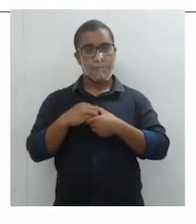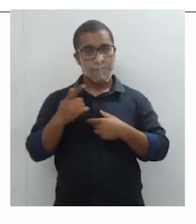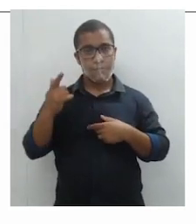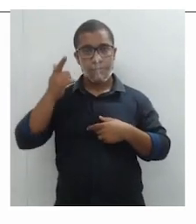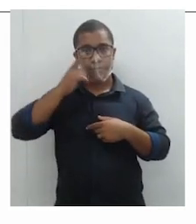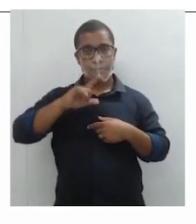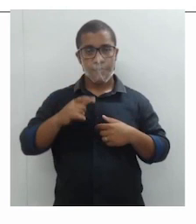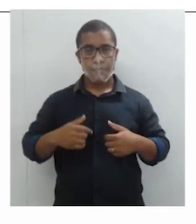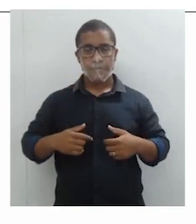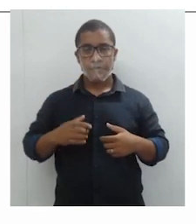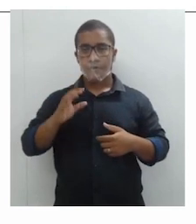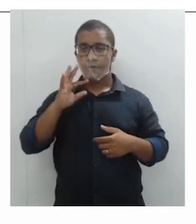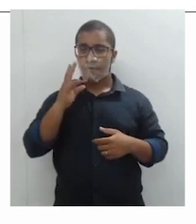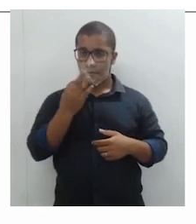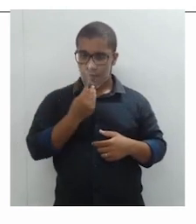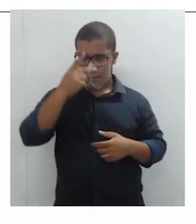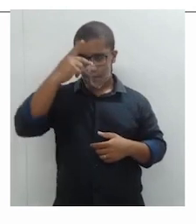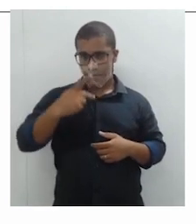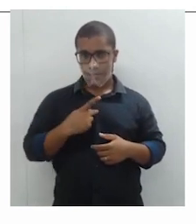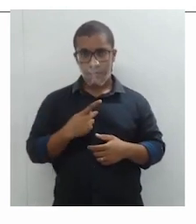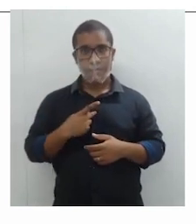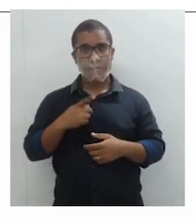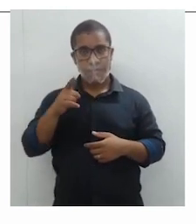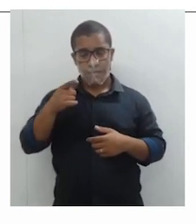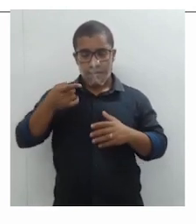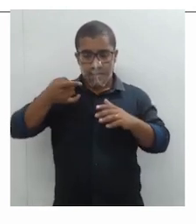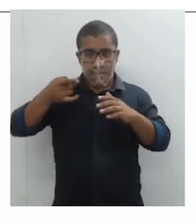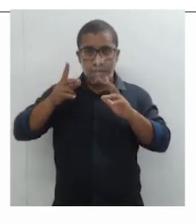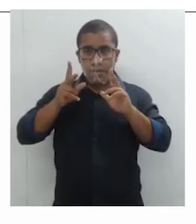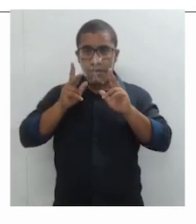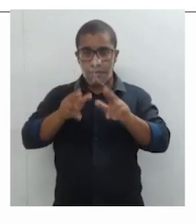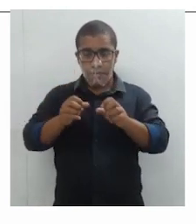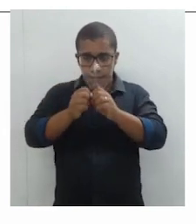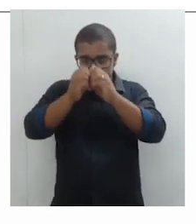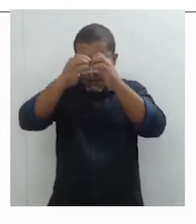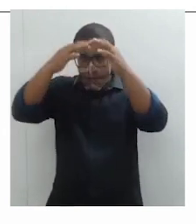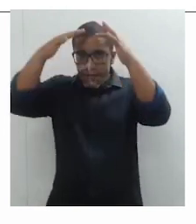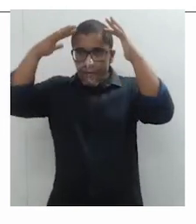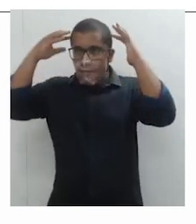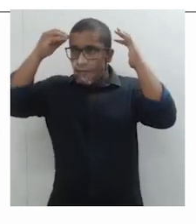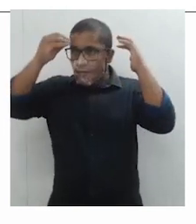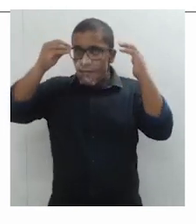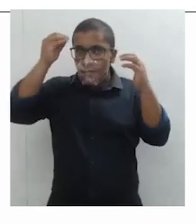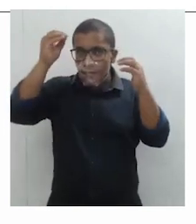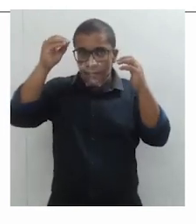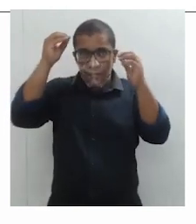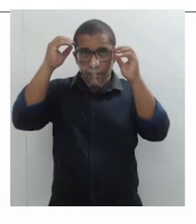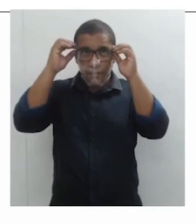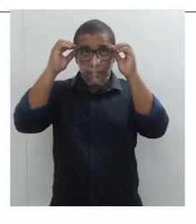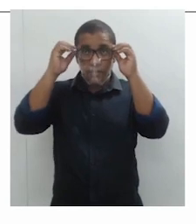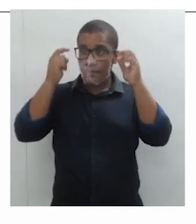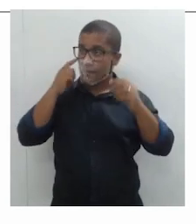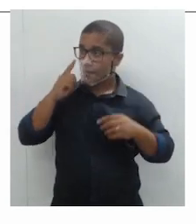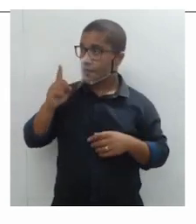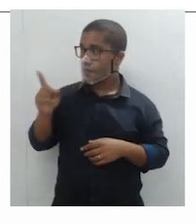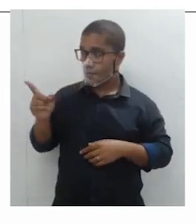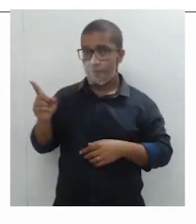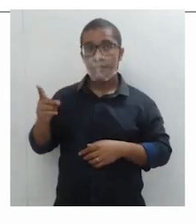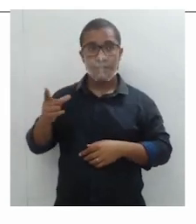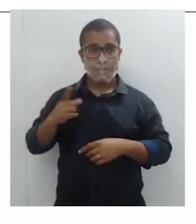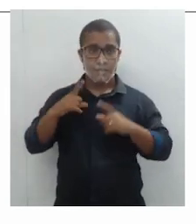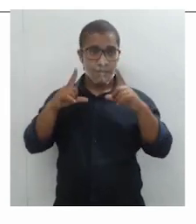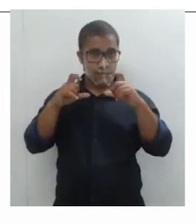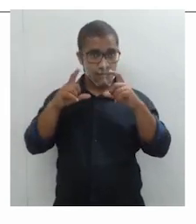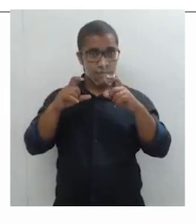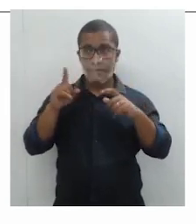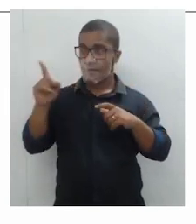si mesmo é o autoconhecimento o pajé mergulha nessa experiência e aqui eu trago para você uma